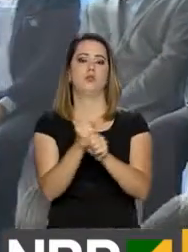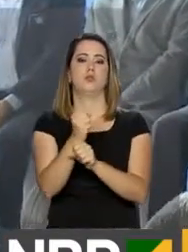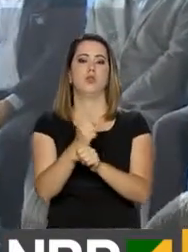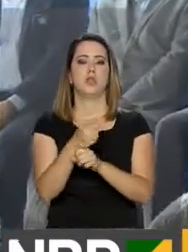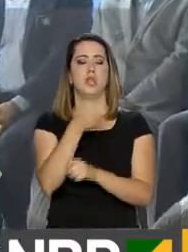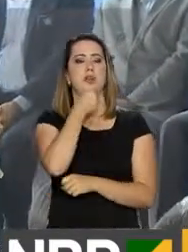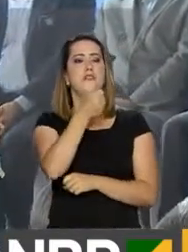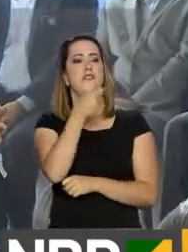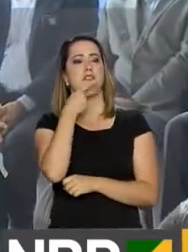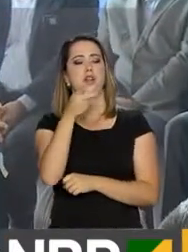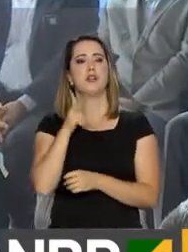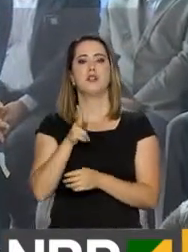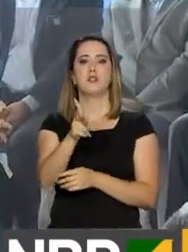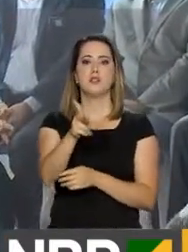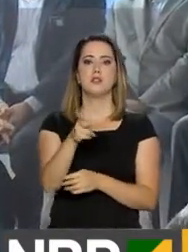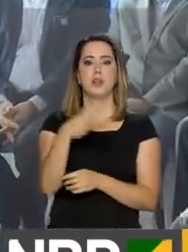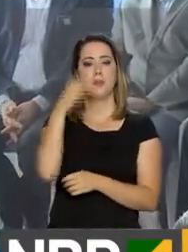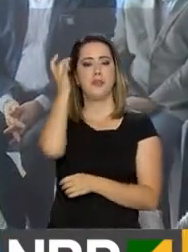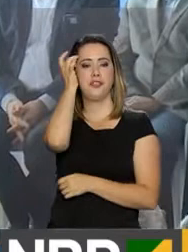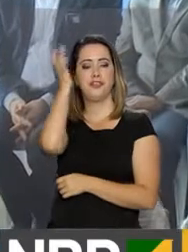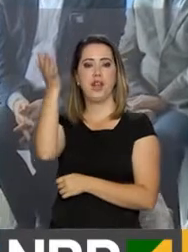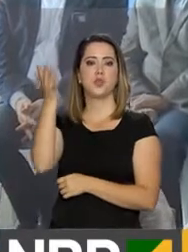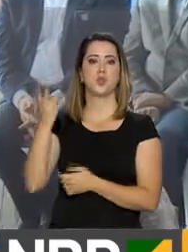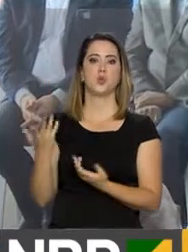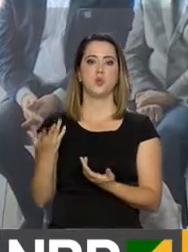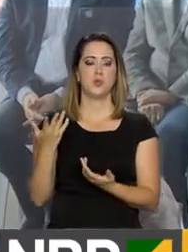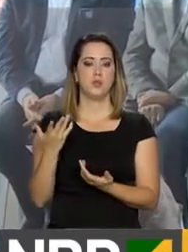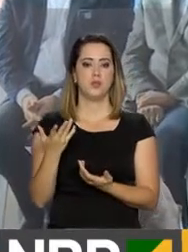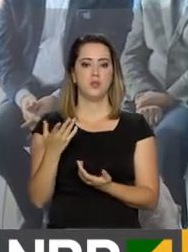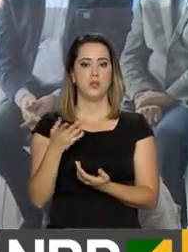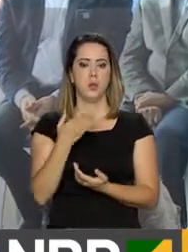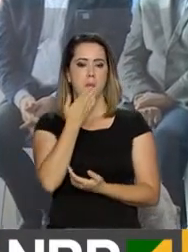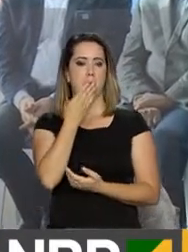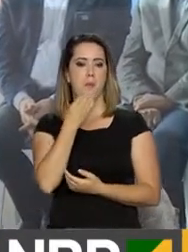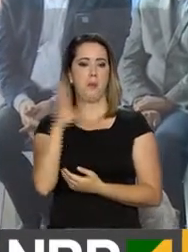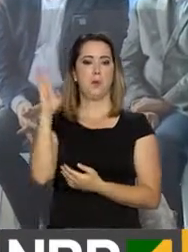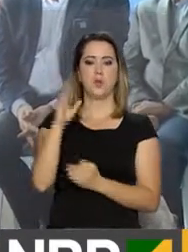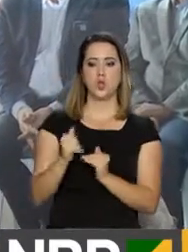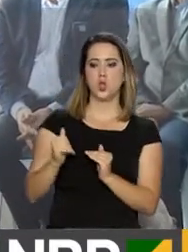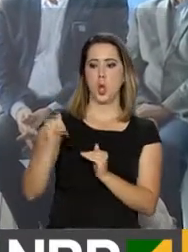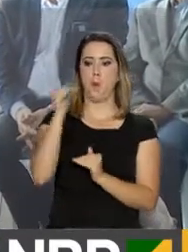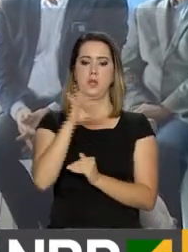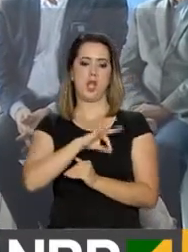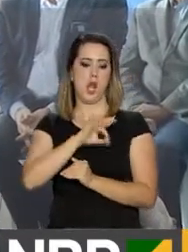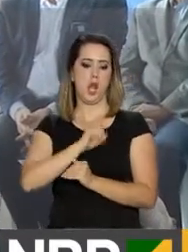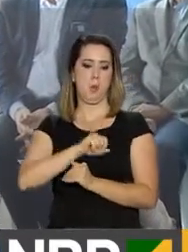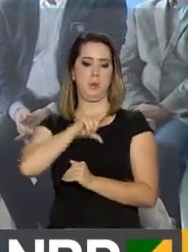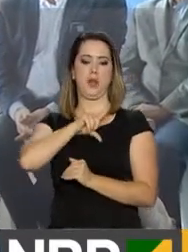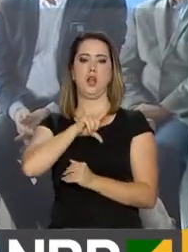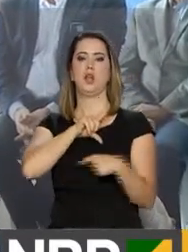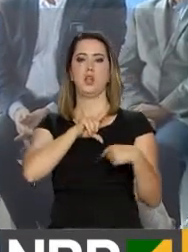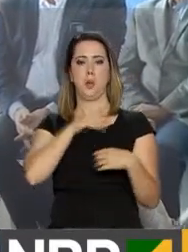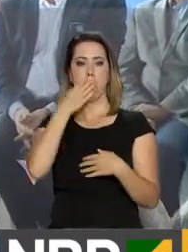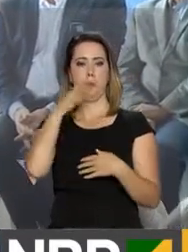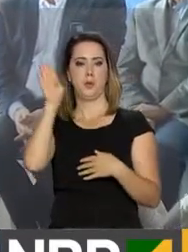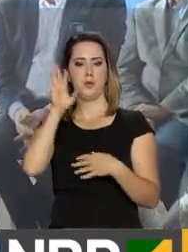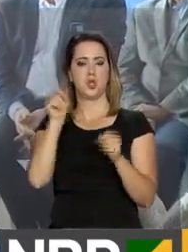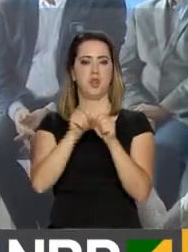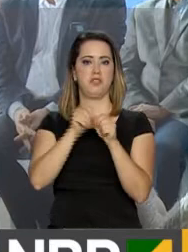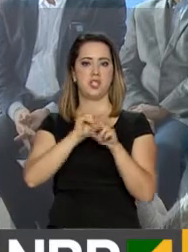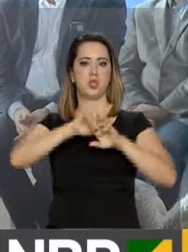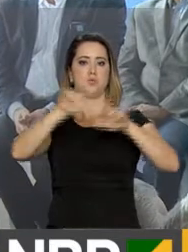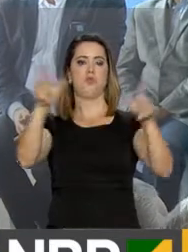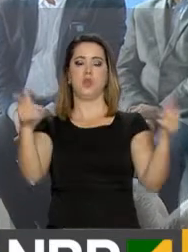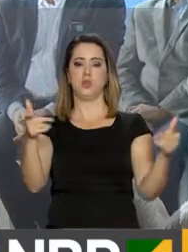dos políticos era sempre um discurso fácil, né? Prometia aumento para servidor, prometia que ia fazer, que ia